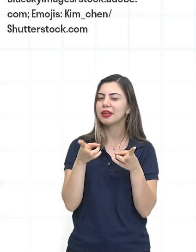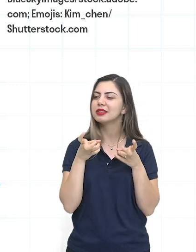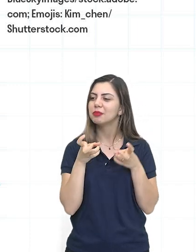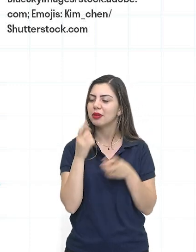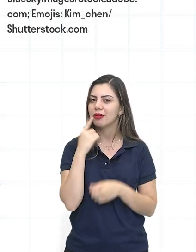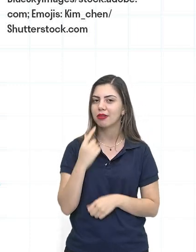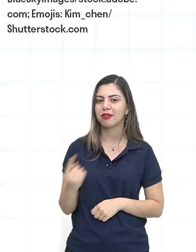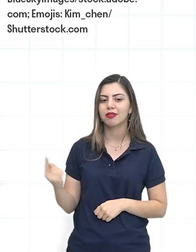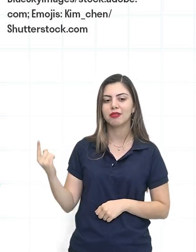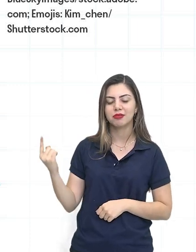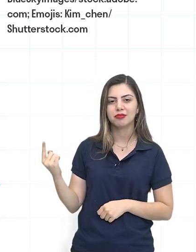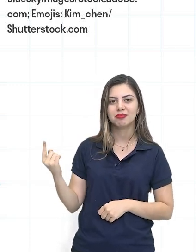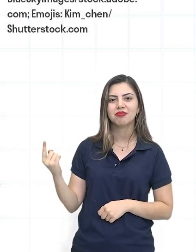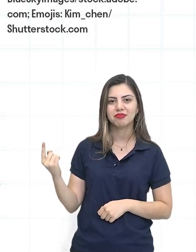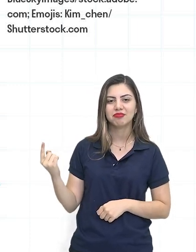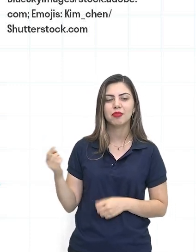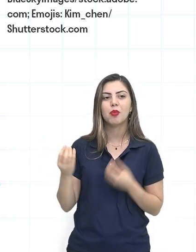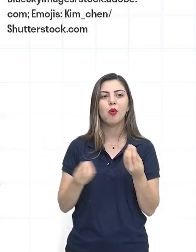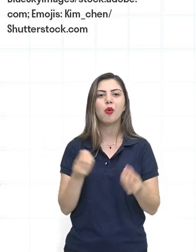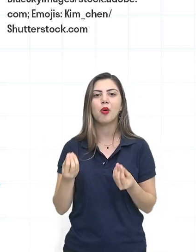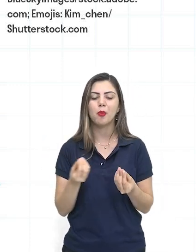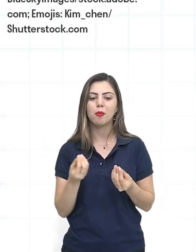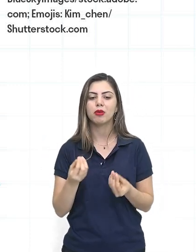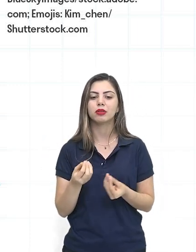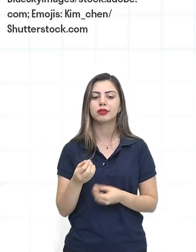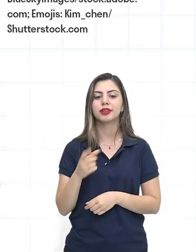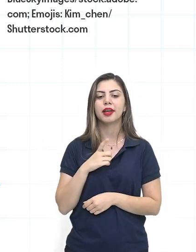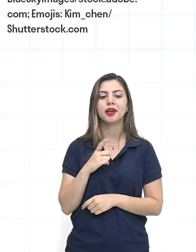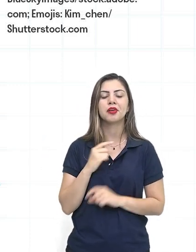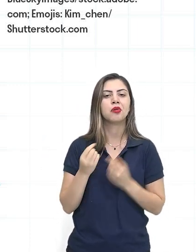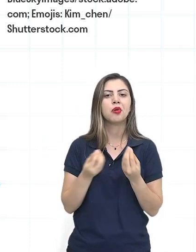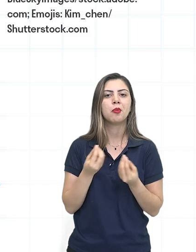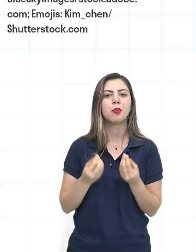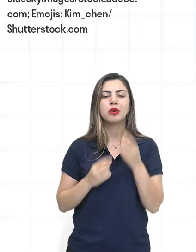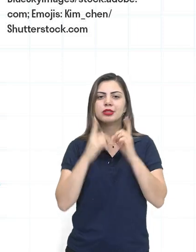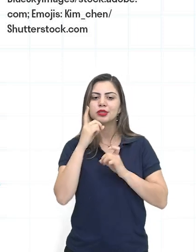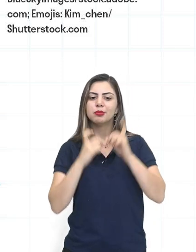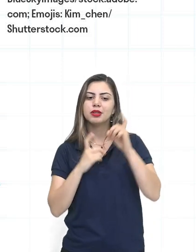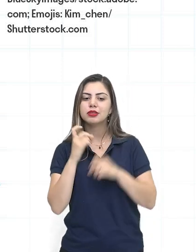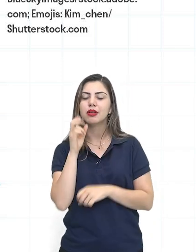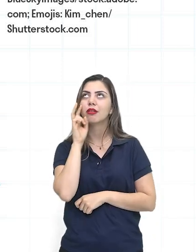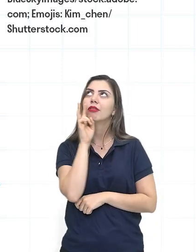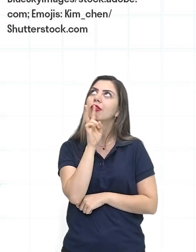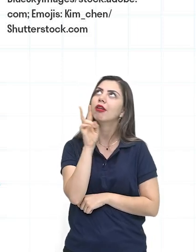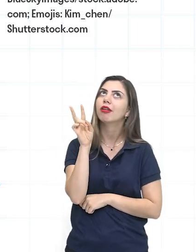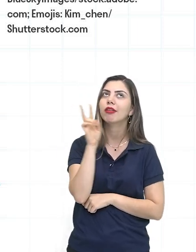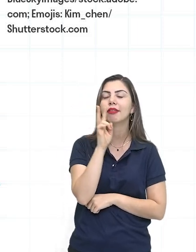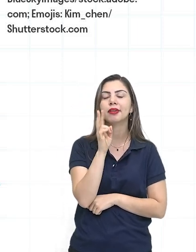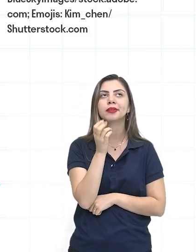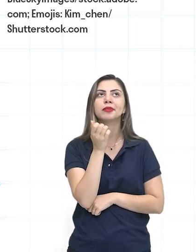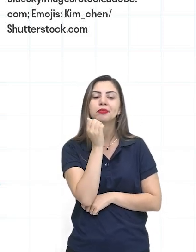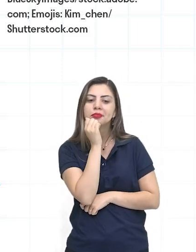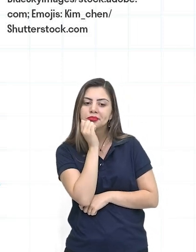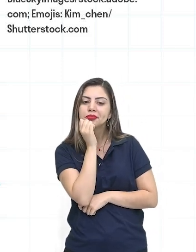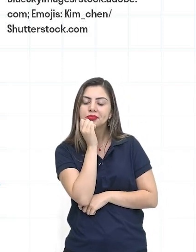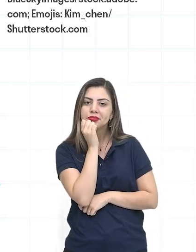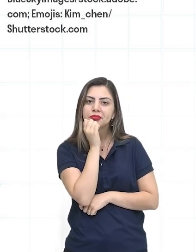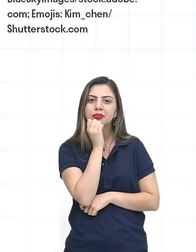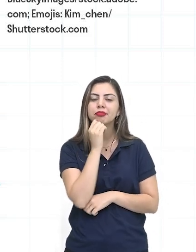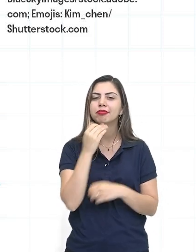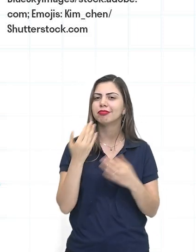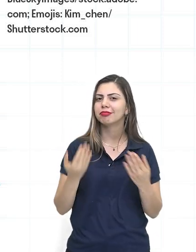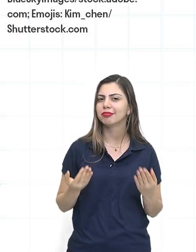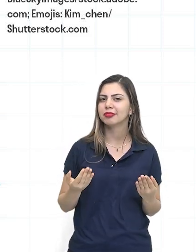estão com a mão para o lado, né? Olhando para cima, a outra está com a mão no queixo.